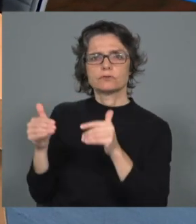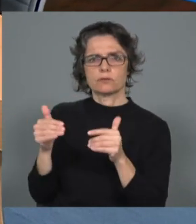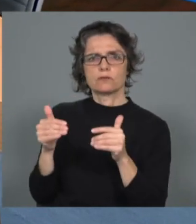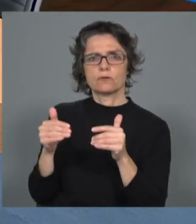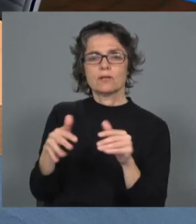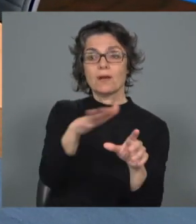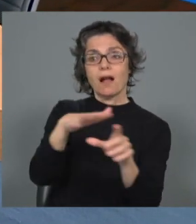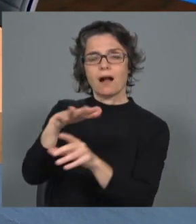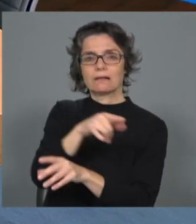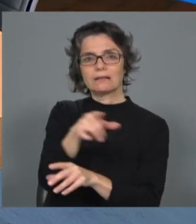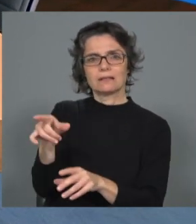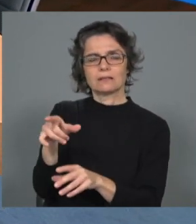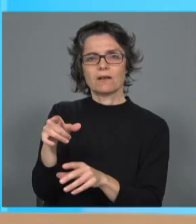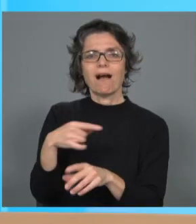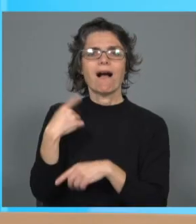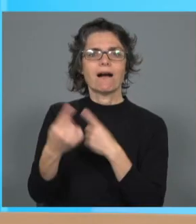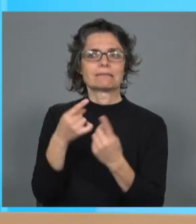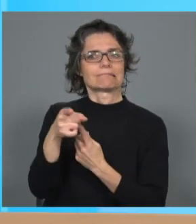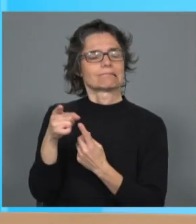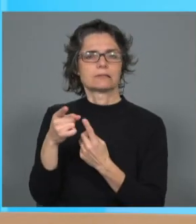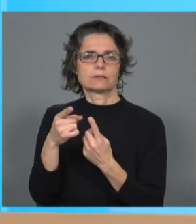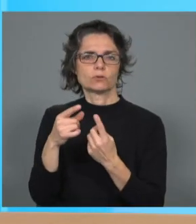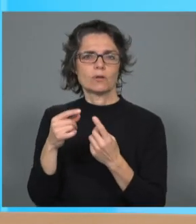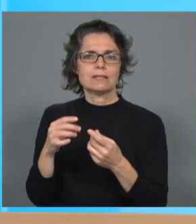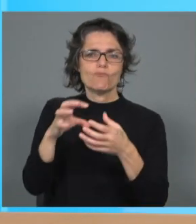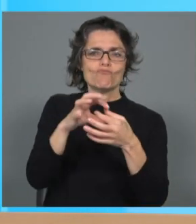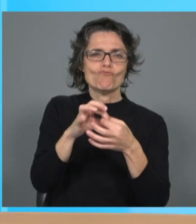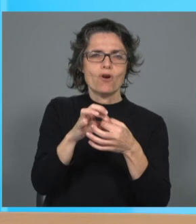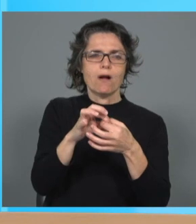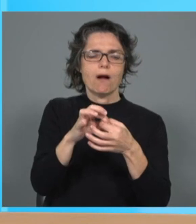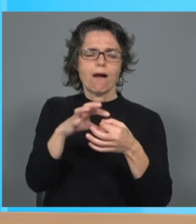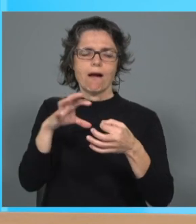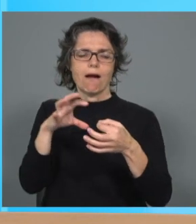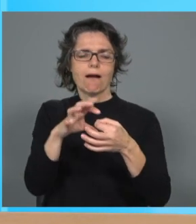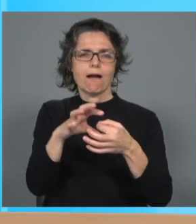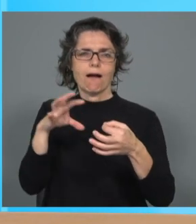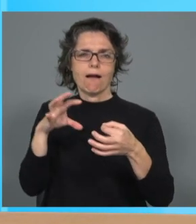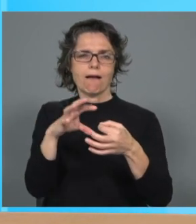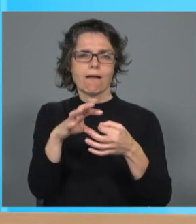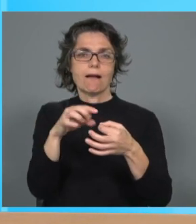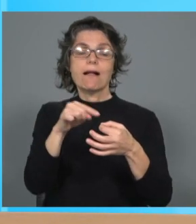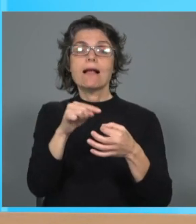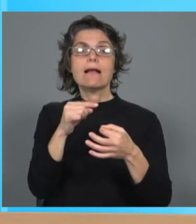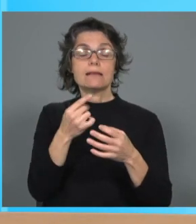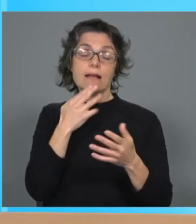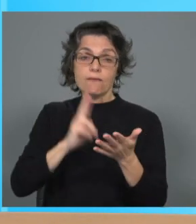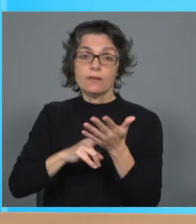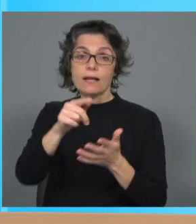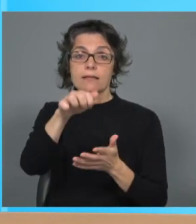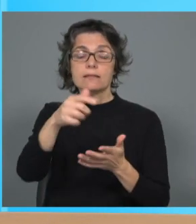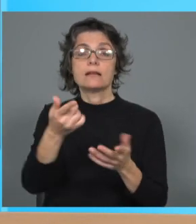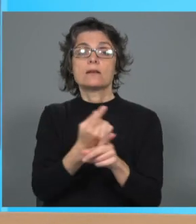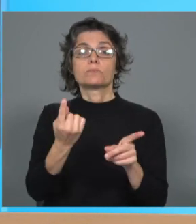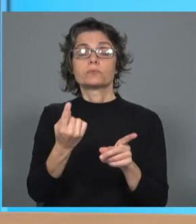ligação ou essa sintonia podia não ser evidente. Foi, efetivamente sim. Até porque estas coisas funcionam também um bocadinho